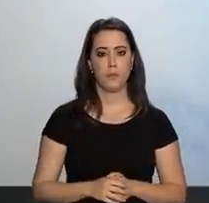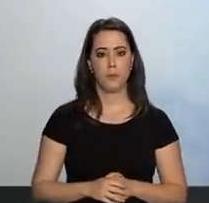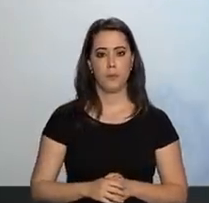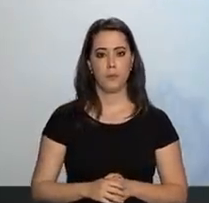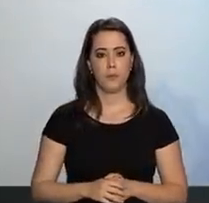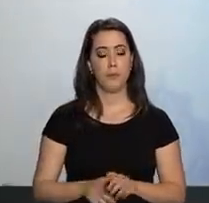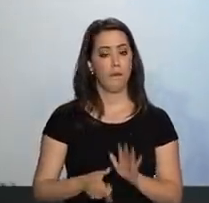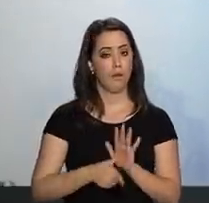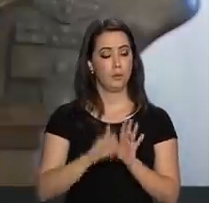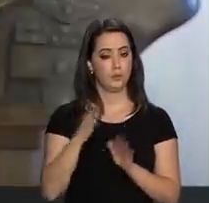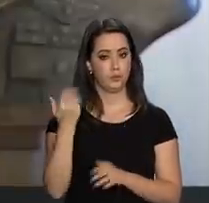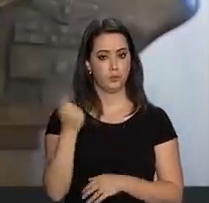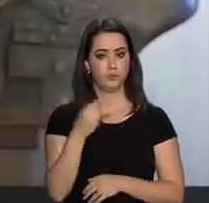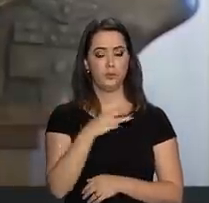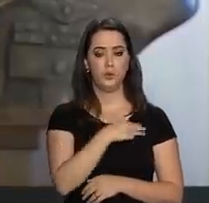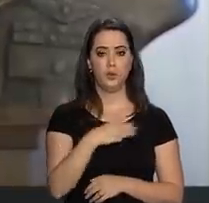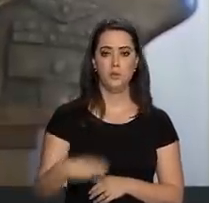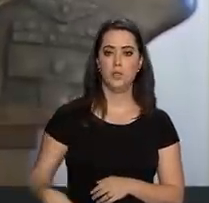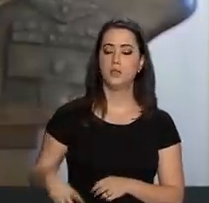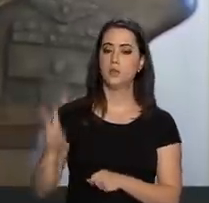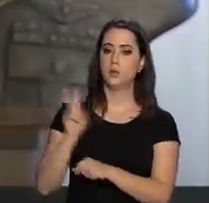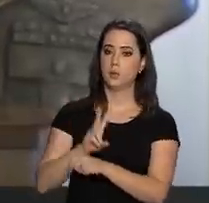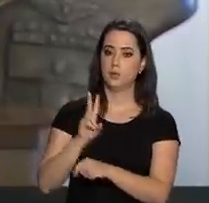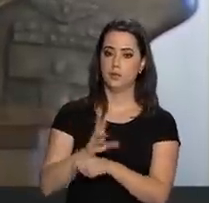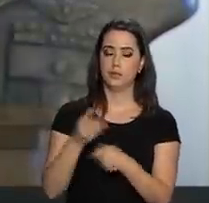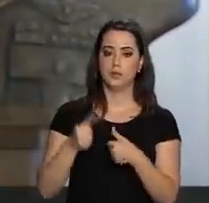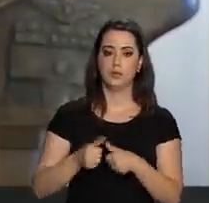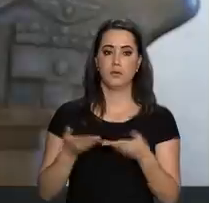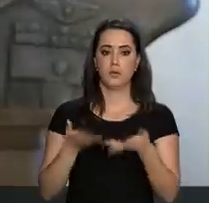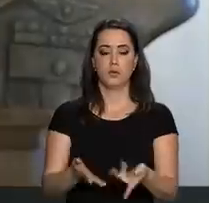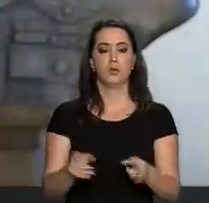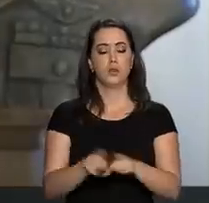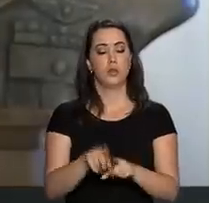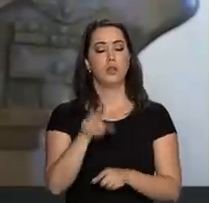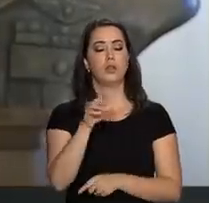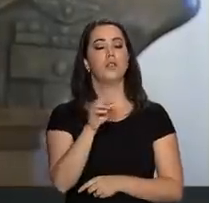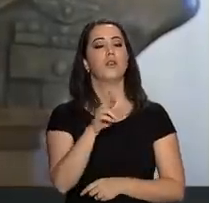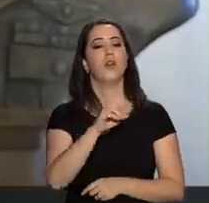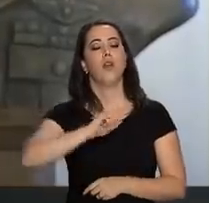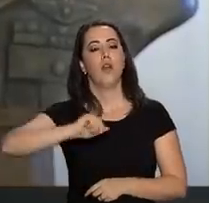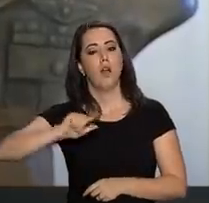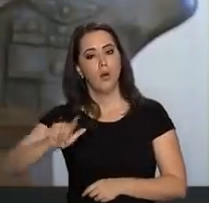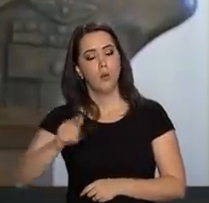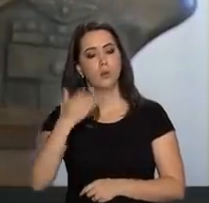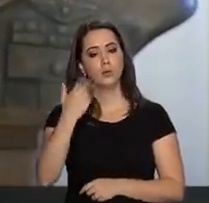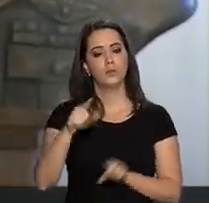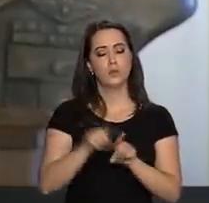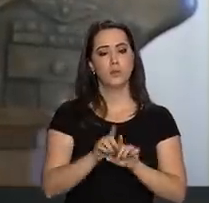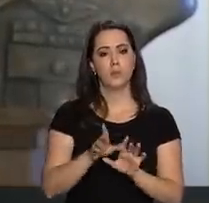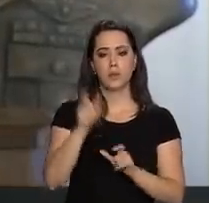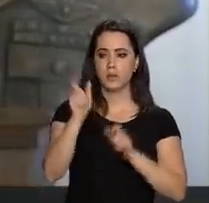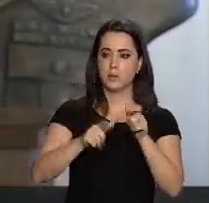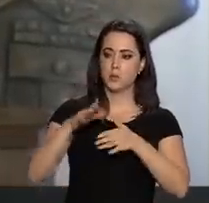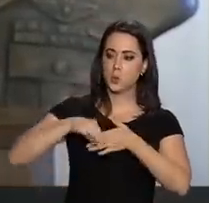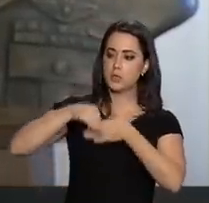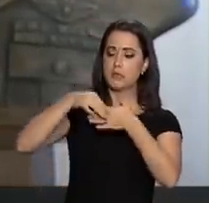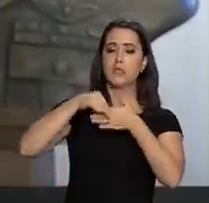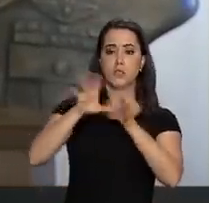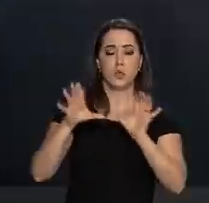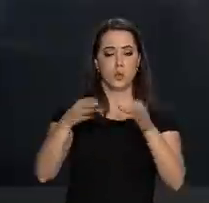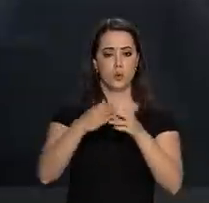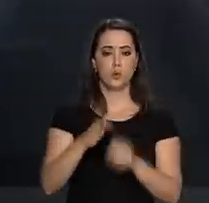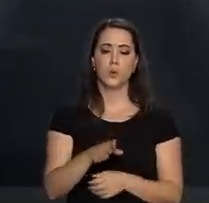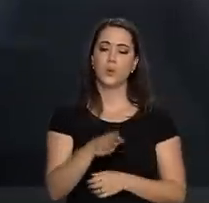Ao antigo ministro da Defesa aqui presente, Raul Jungmann, e aos comandantes de força que nos prestigiam, o